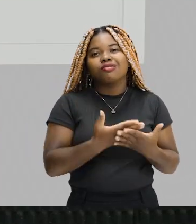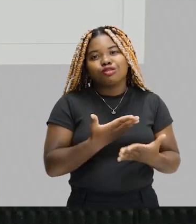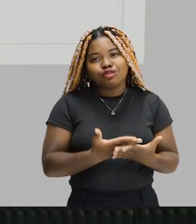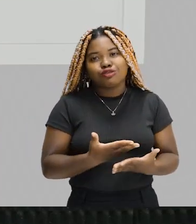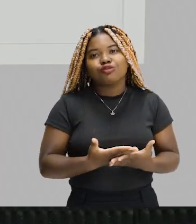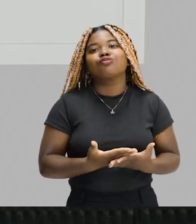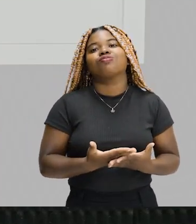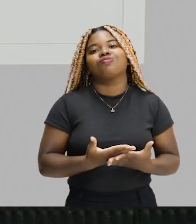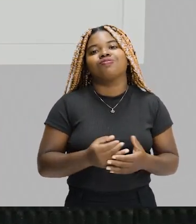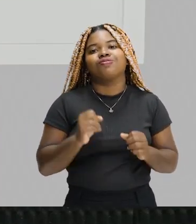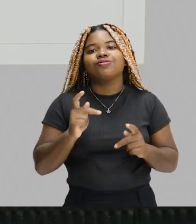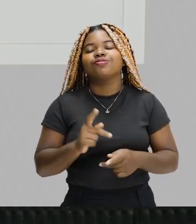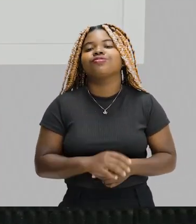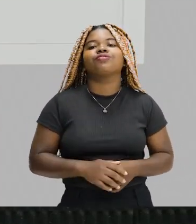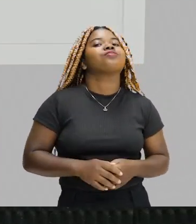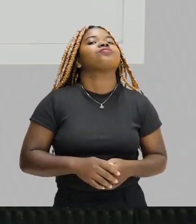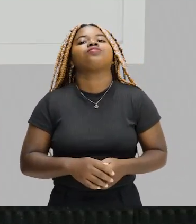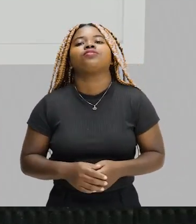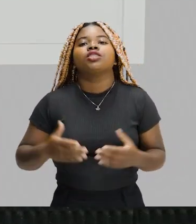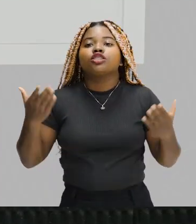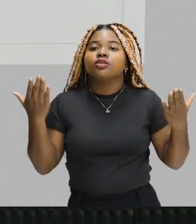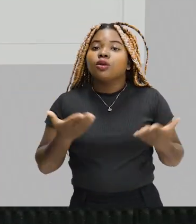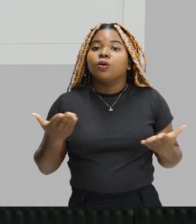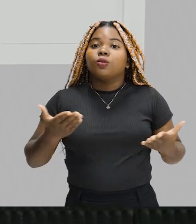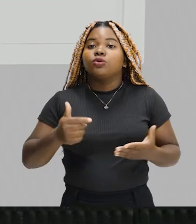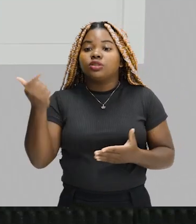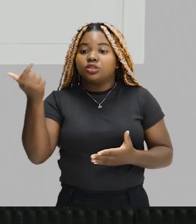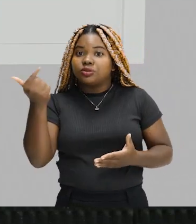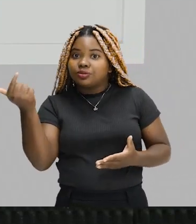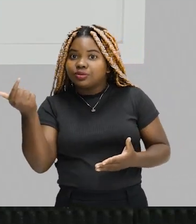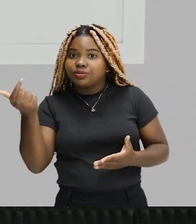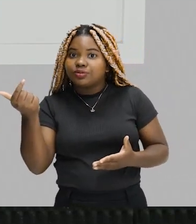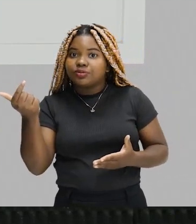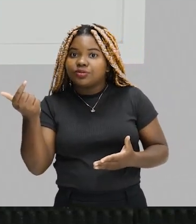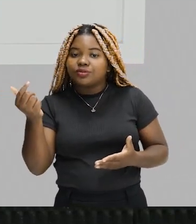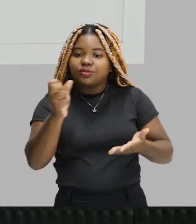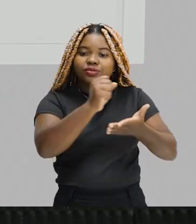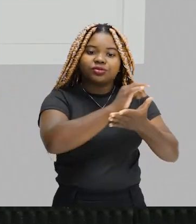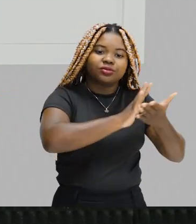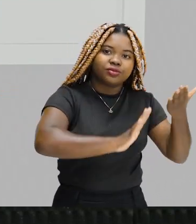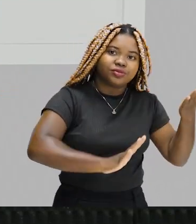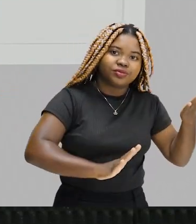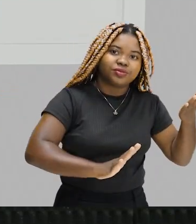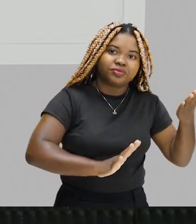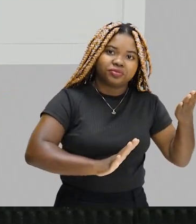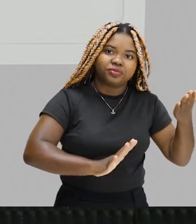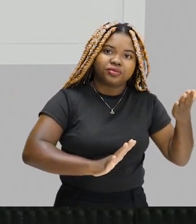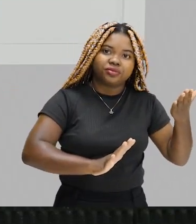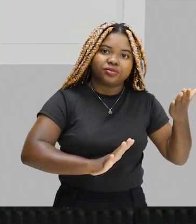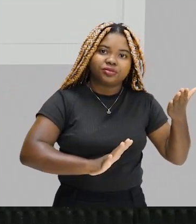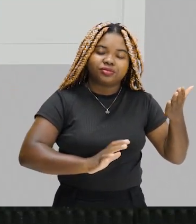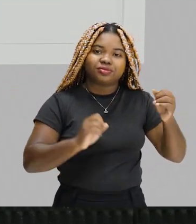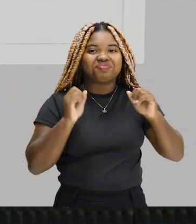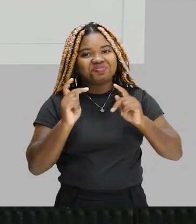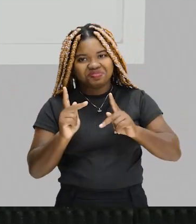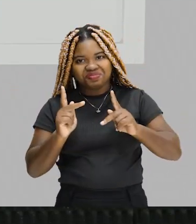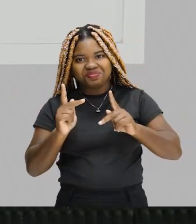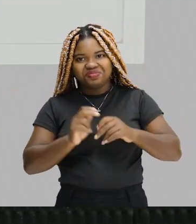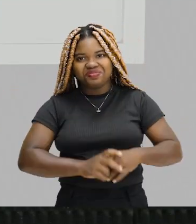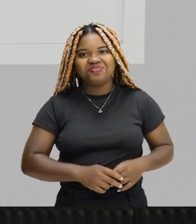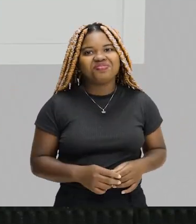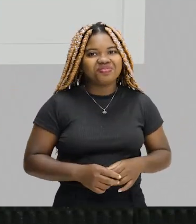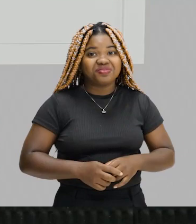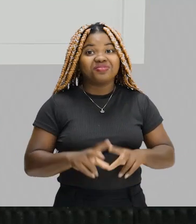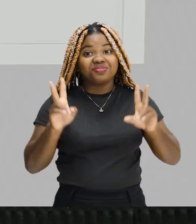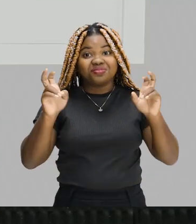ok? Então, hoje é a segunda parte sobre os exercícios, né? Sobre essas partículas elementares